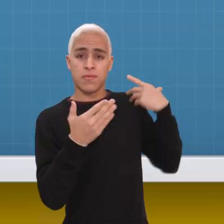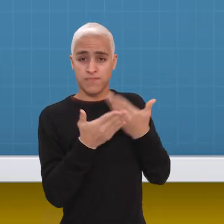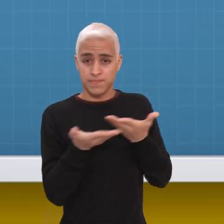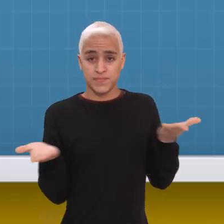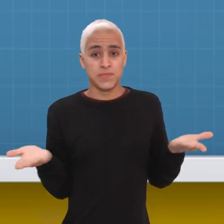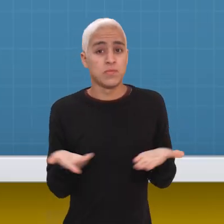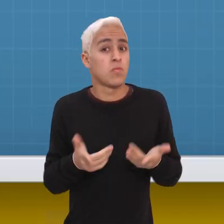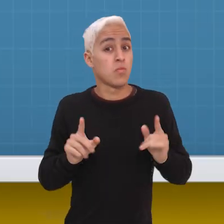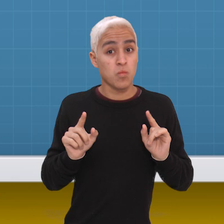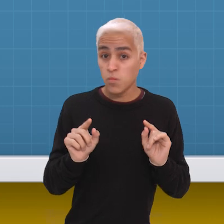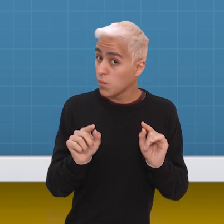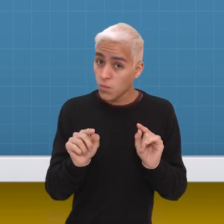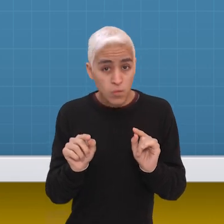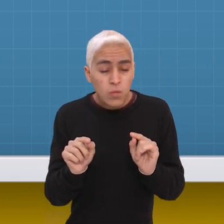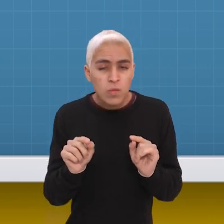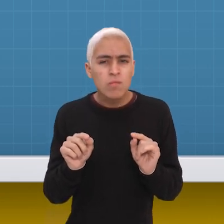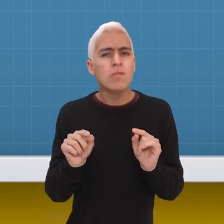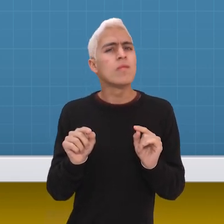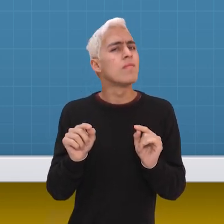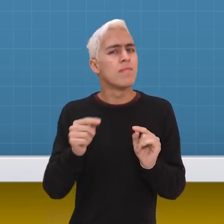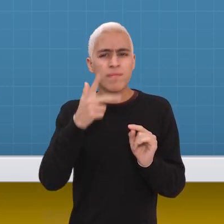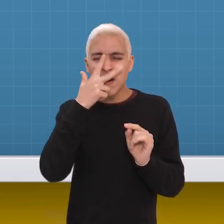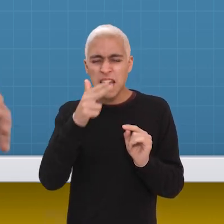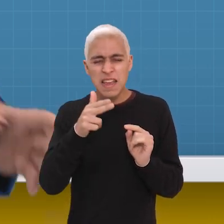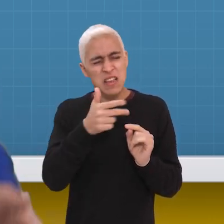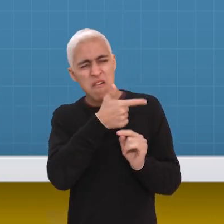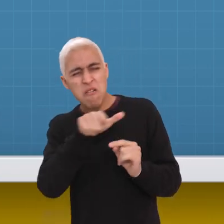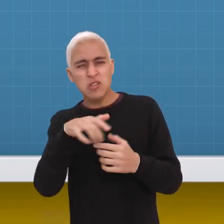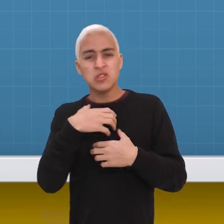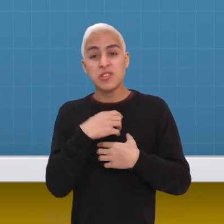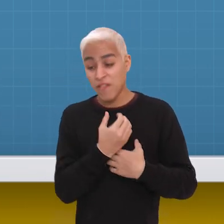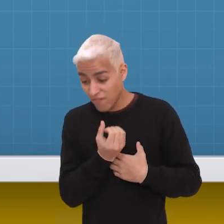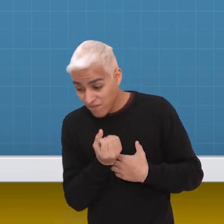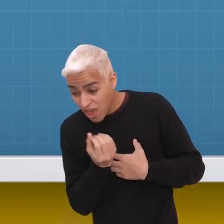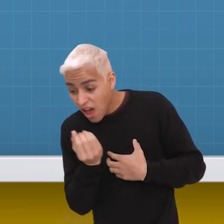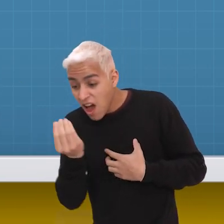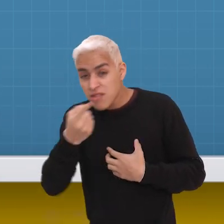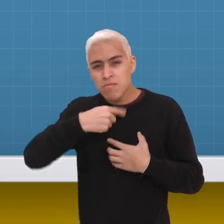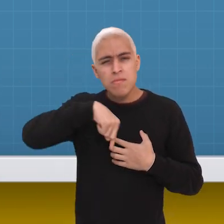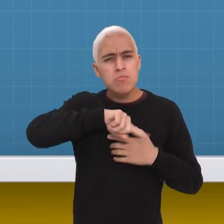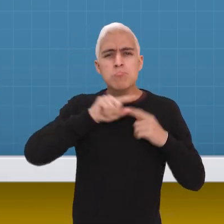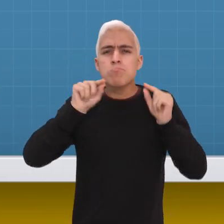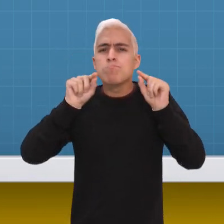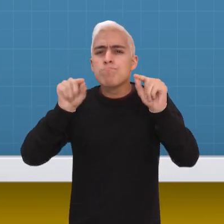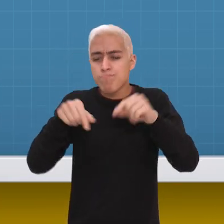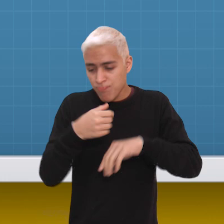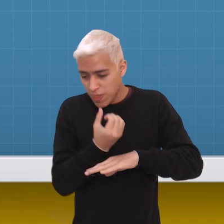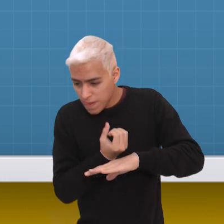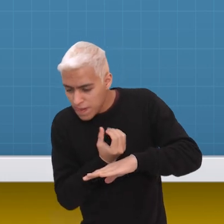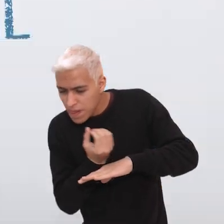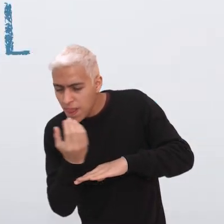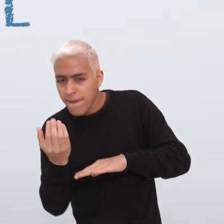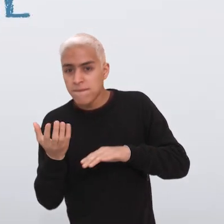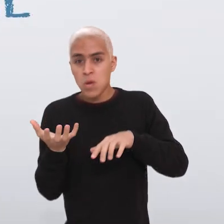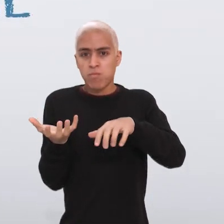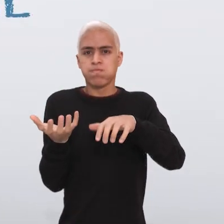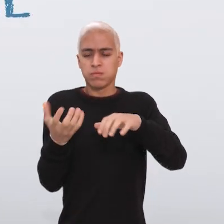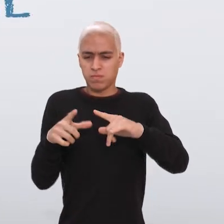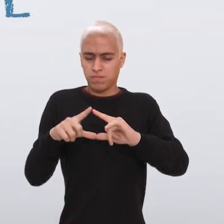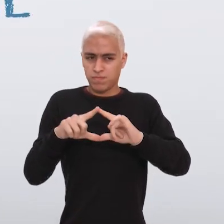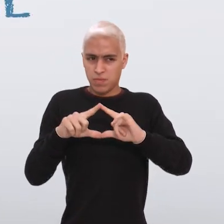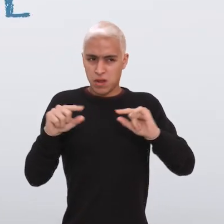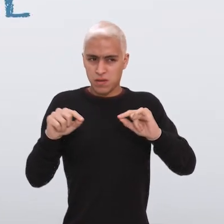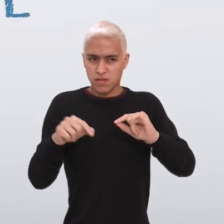passada. Hoje nós vamos fazer uma viagem um pouquinho diferente. Nós vamos viajar até o Distrito